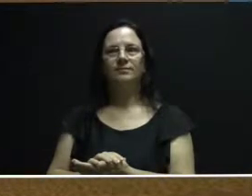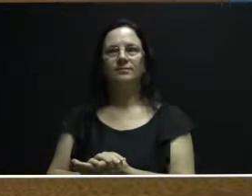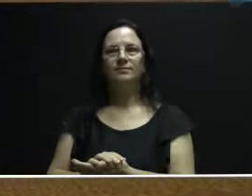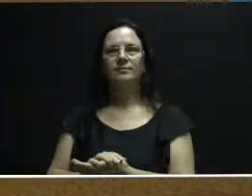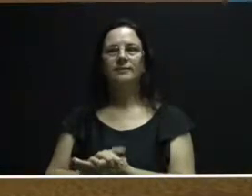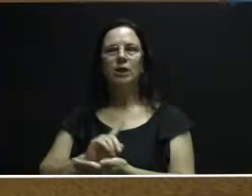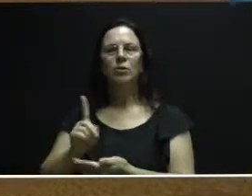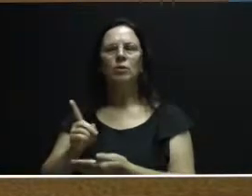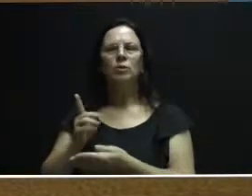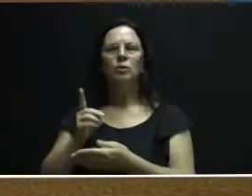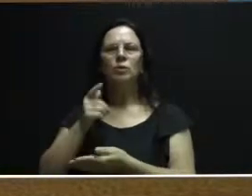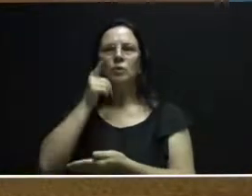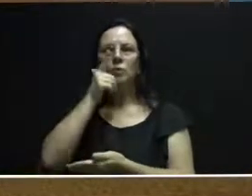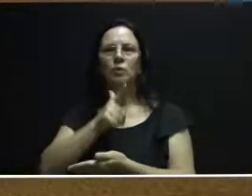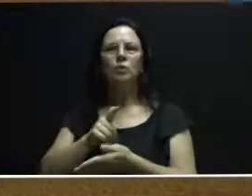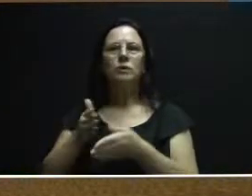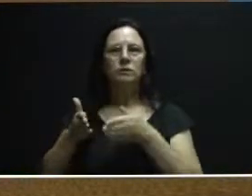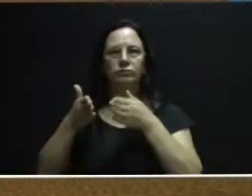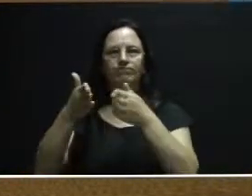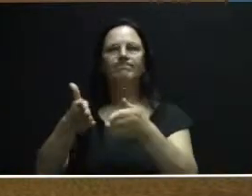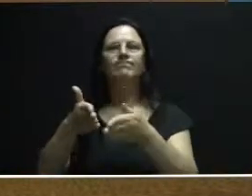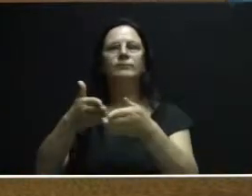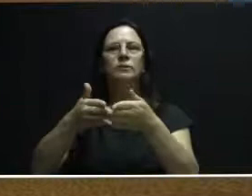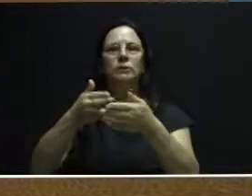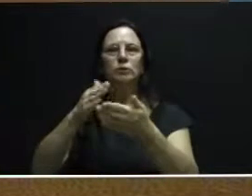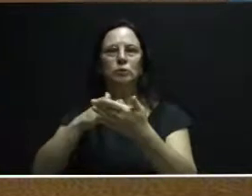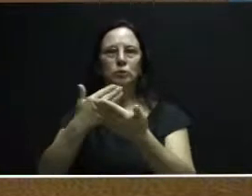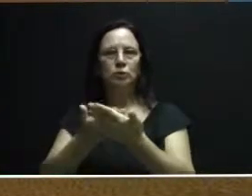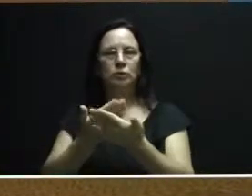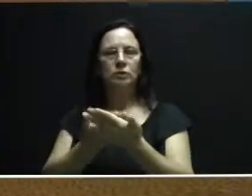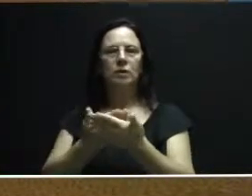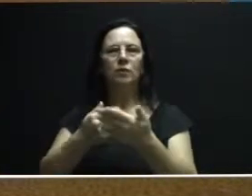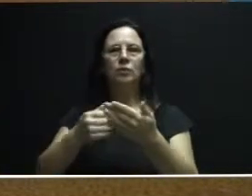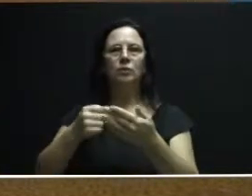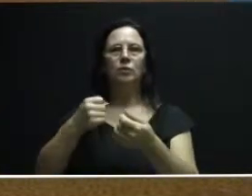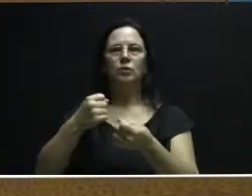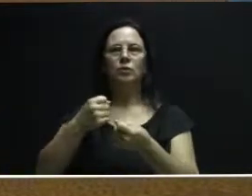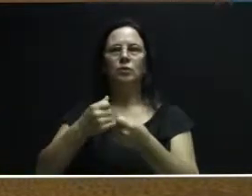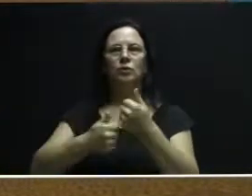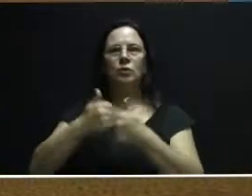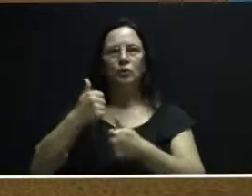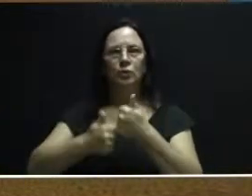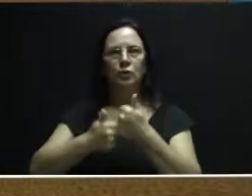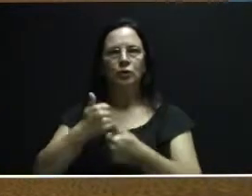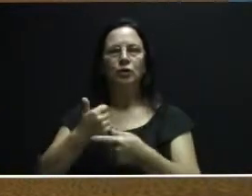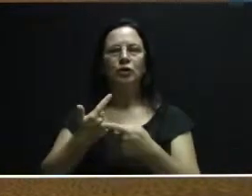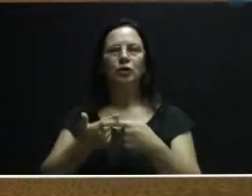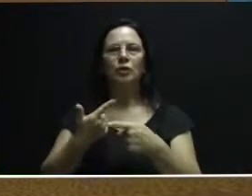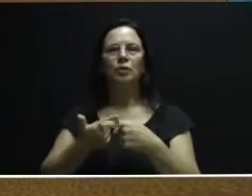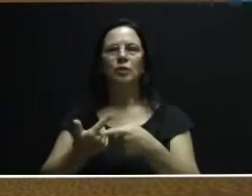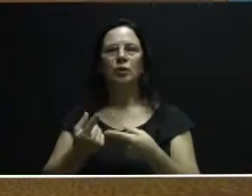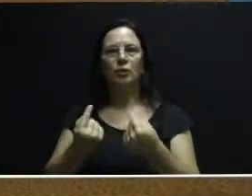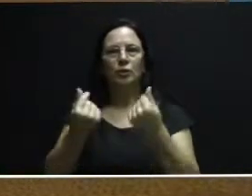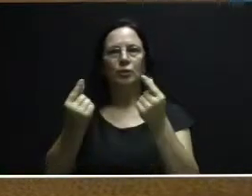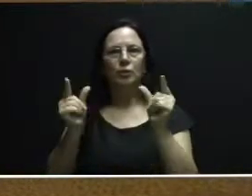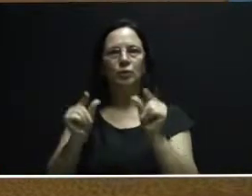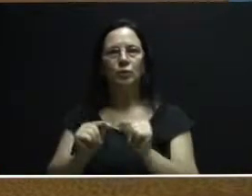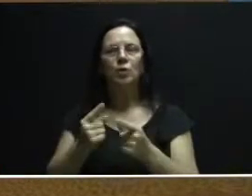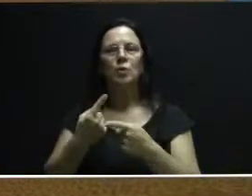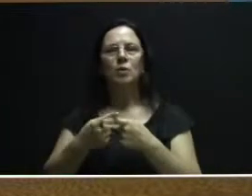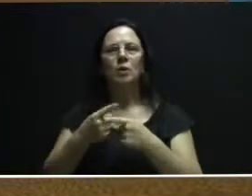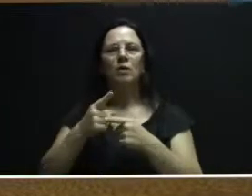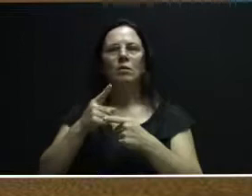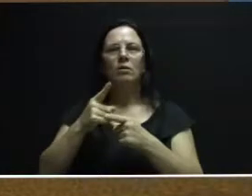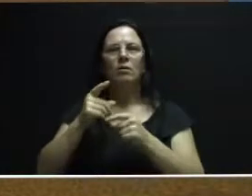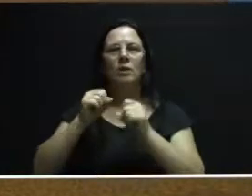área esportiva por necessidades econômicas, né, como a maioria das pessoas, segui a área da indústria por algum